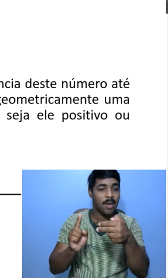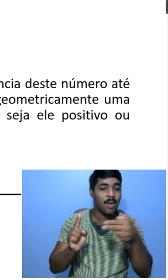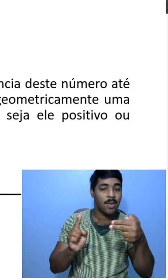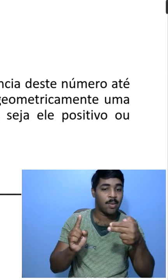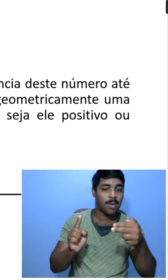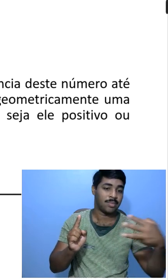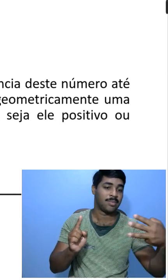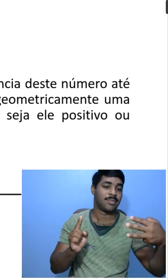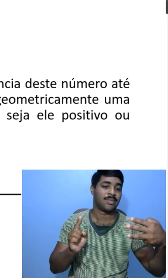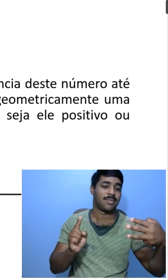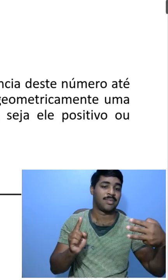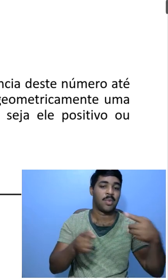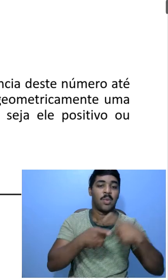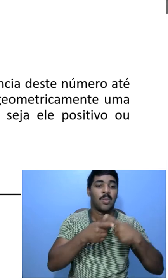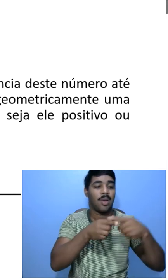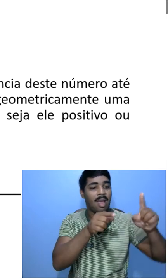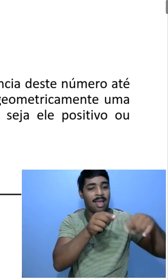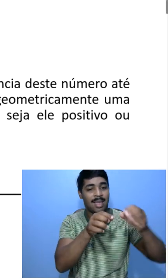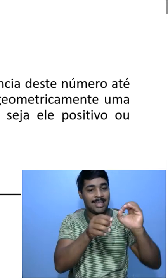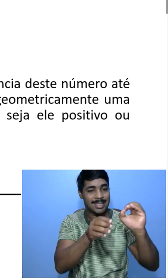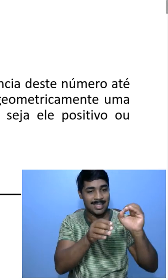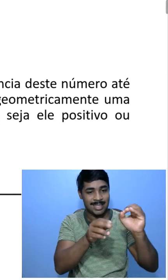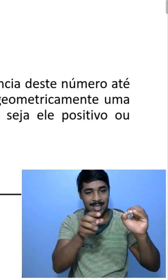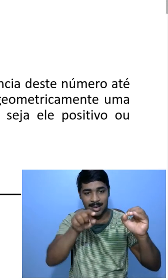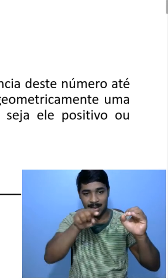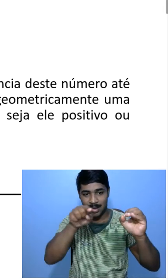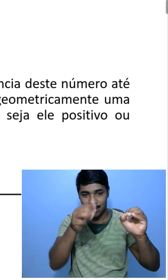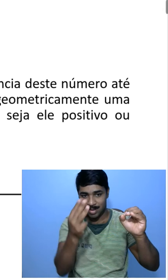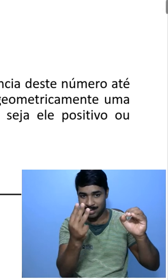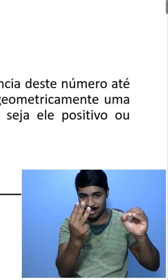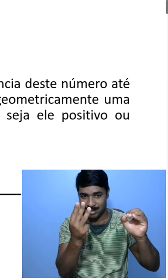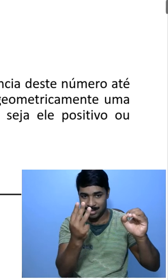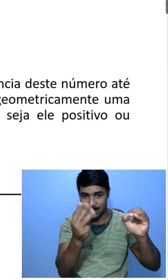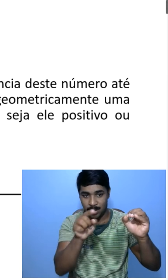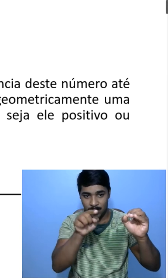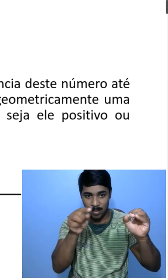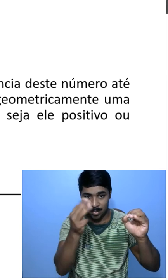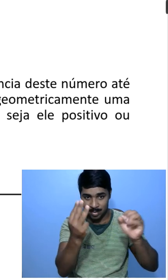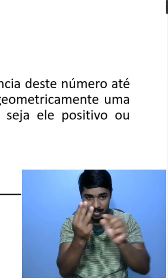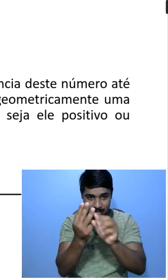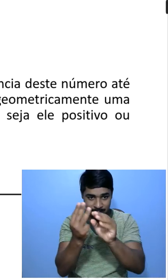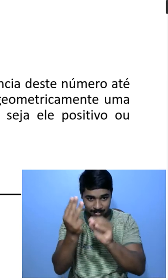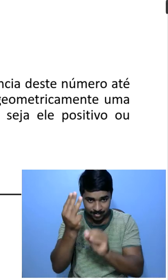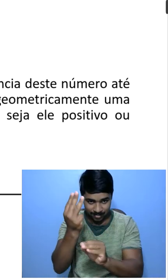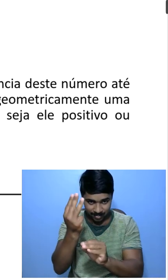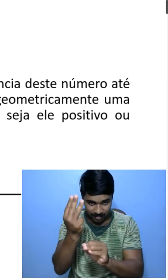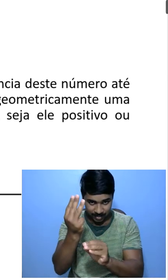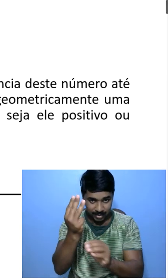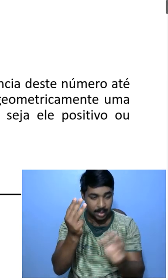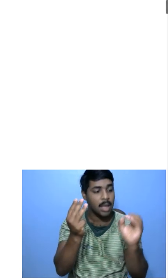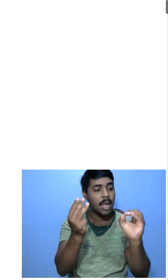é sempre positiva. Então, o módulo também, por ser uma distância, ele é sempre um número positivo.